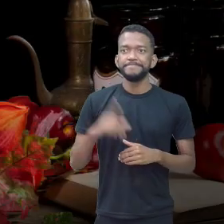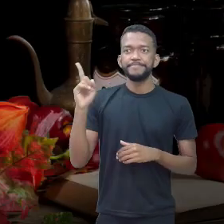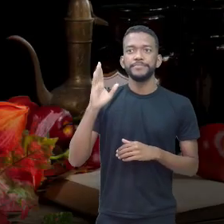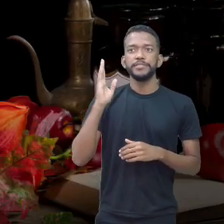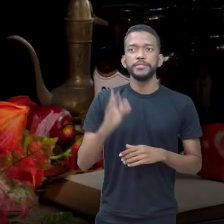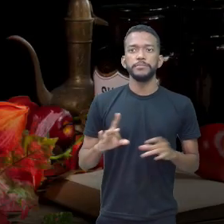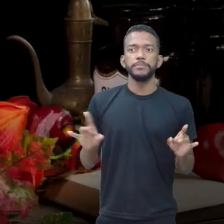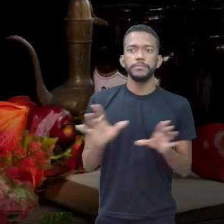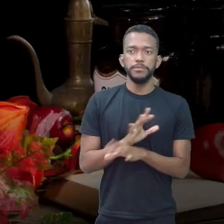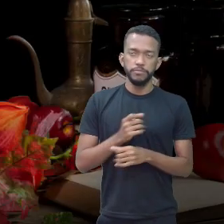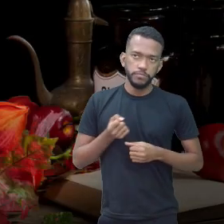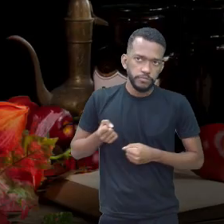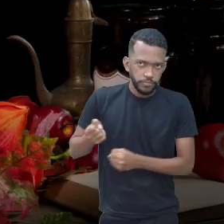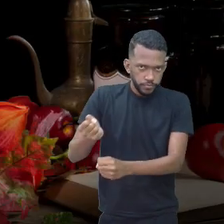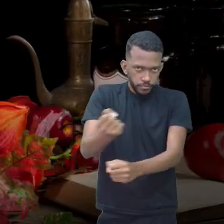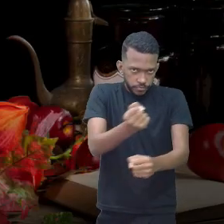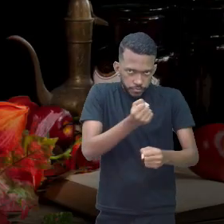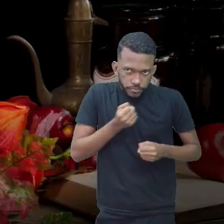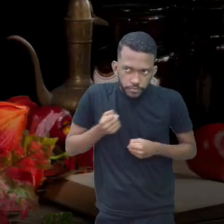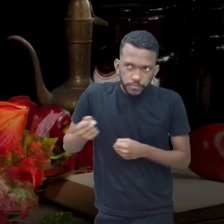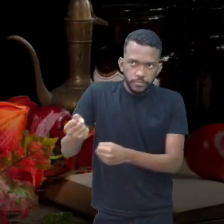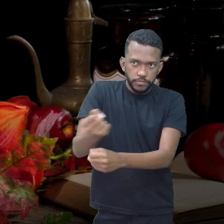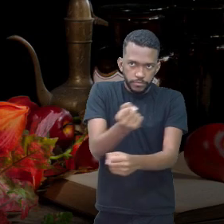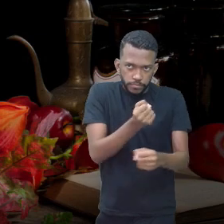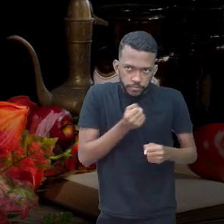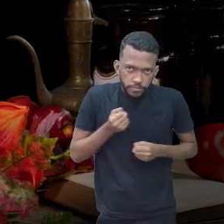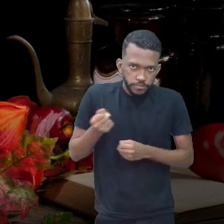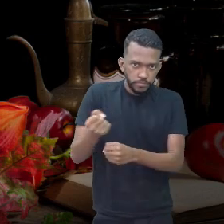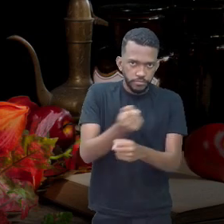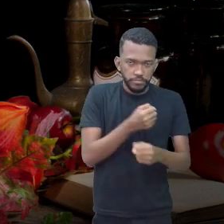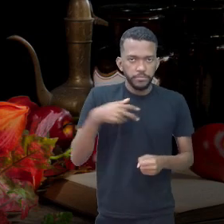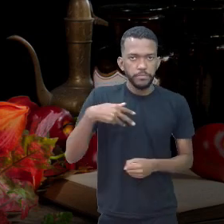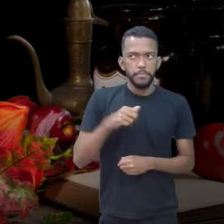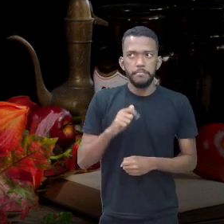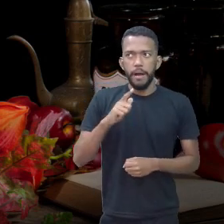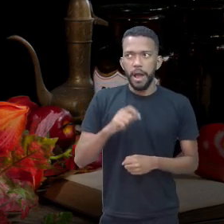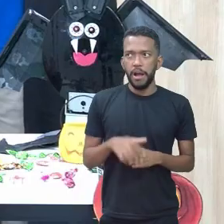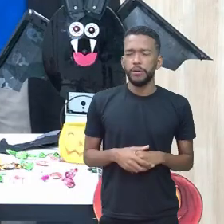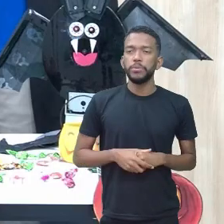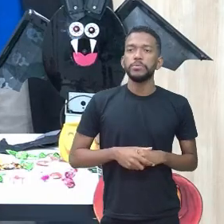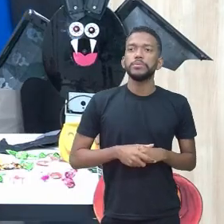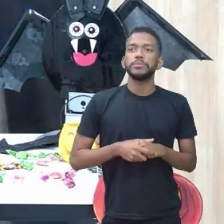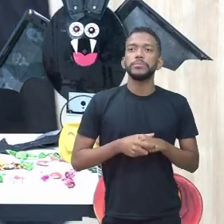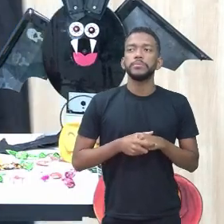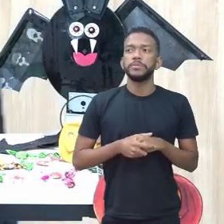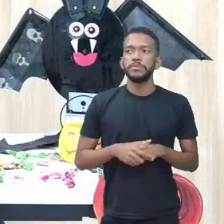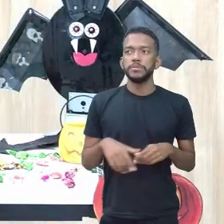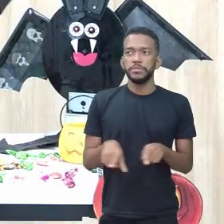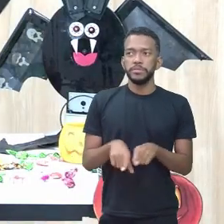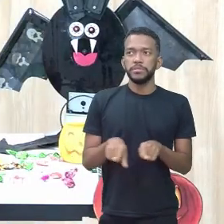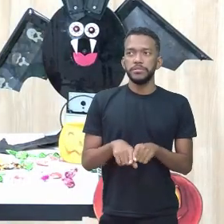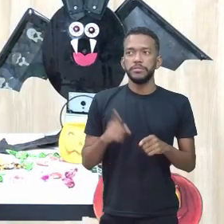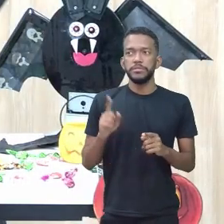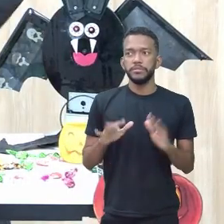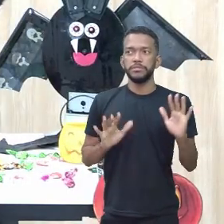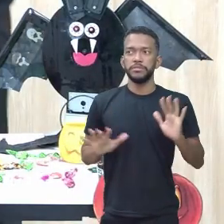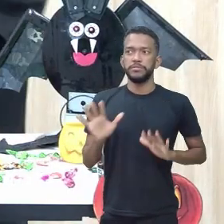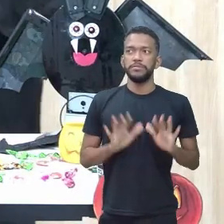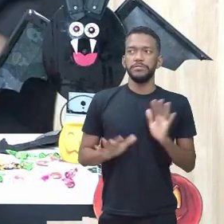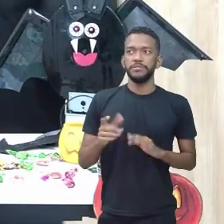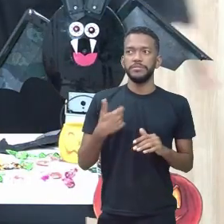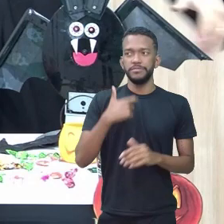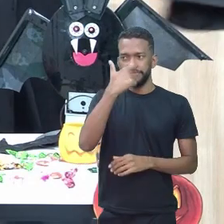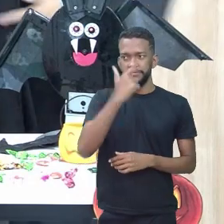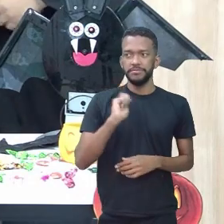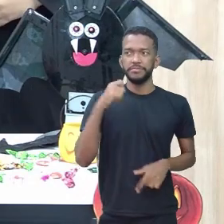bruxa e tá aí o mago, né? Eu até vim com um negocinho assim para dar uma tapeada aí também, digamos que eu